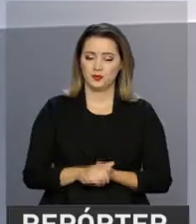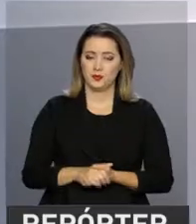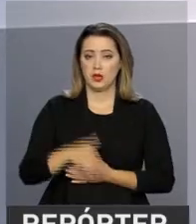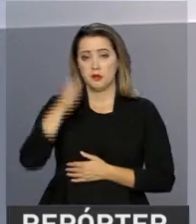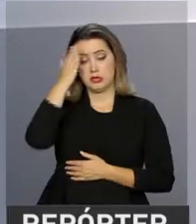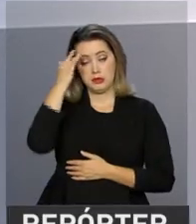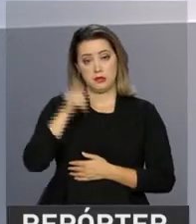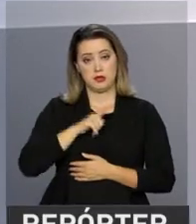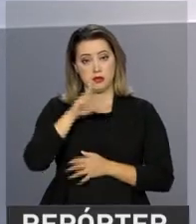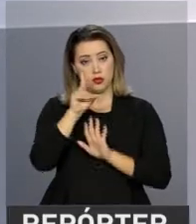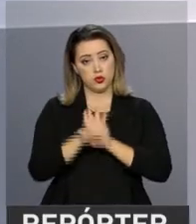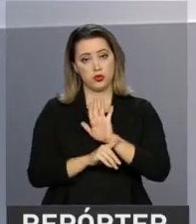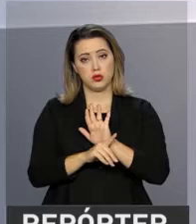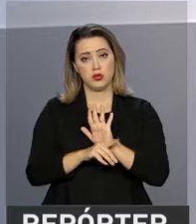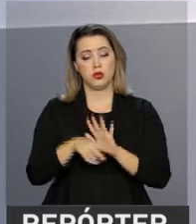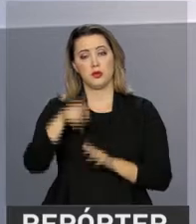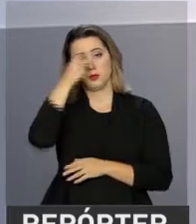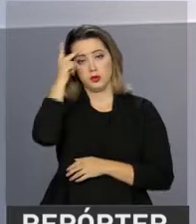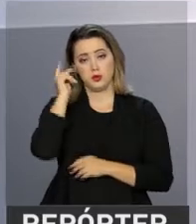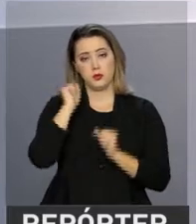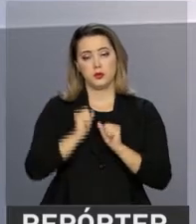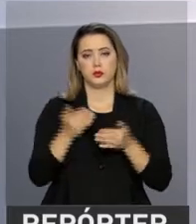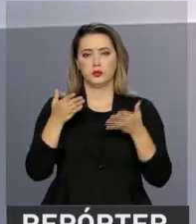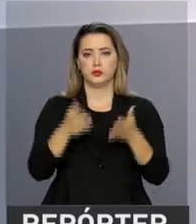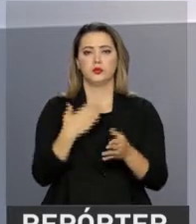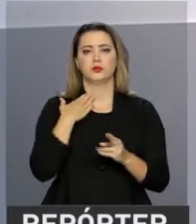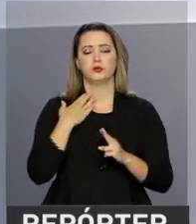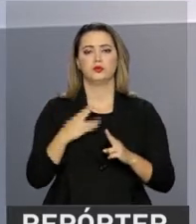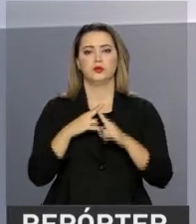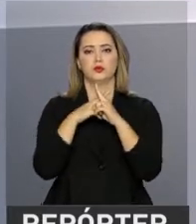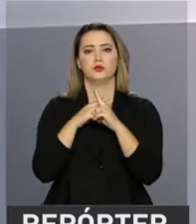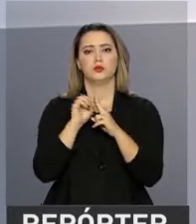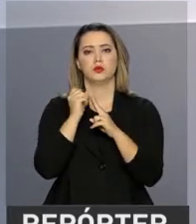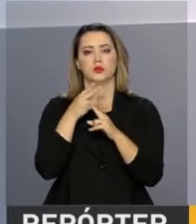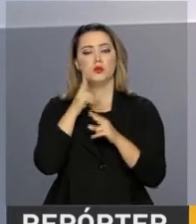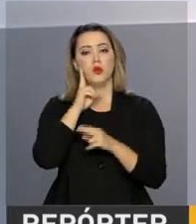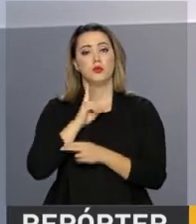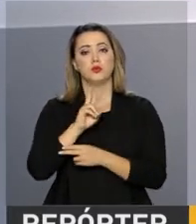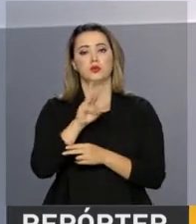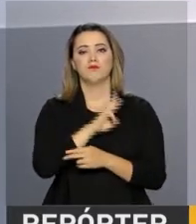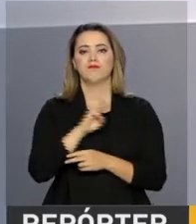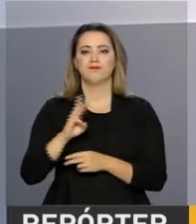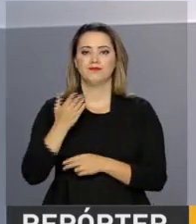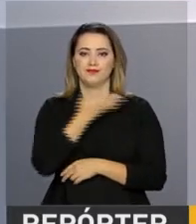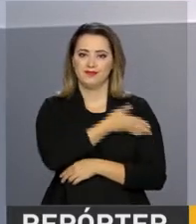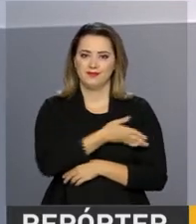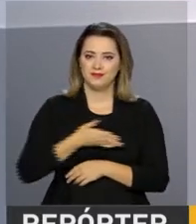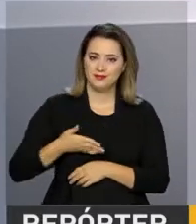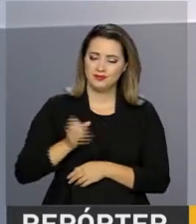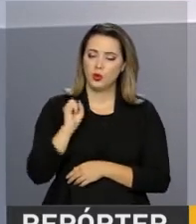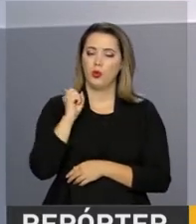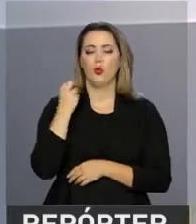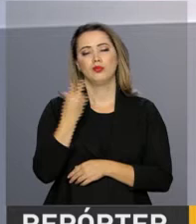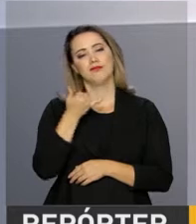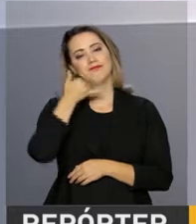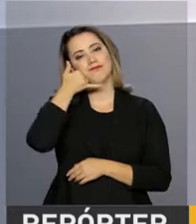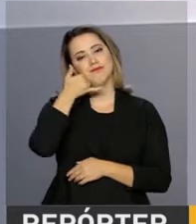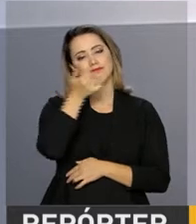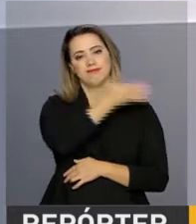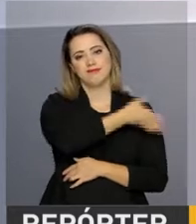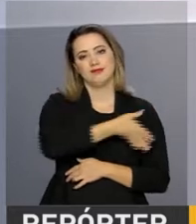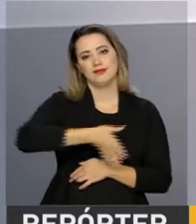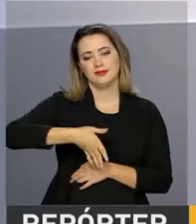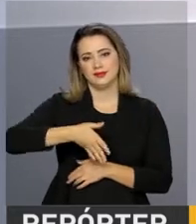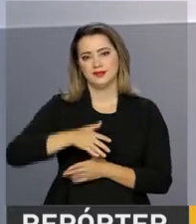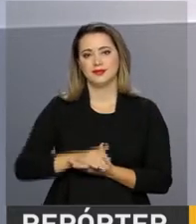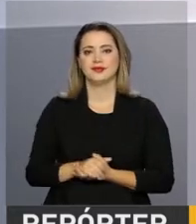para saber se têm direito ao abono salarial o trabalhador pode ir a uma agência da caixa consultar a página do banco na internet ou ainda ligar